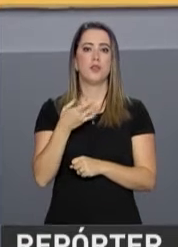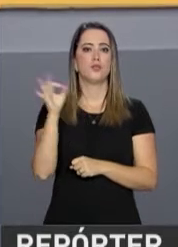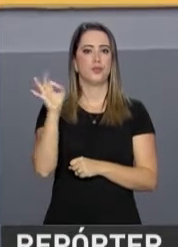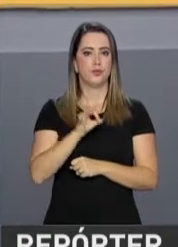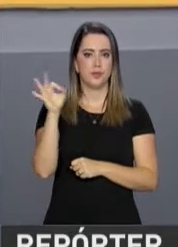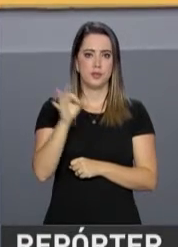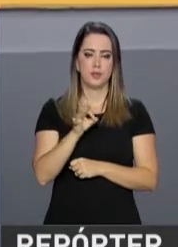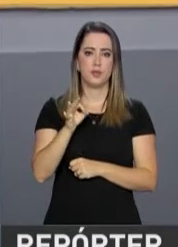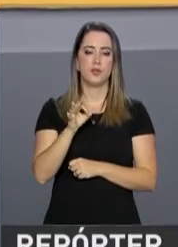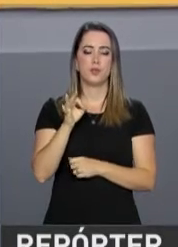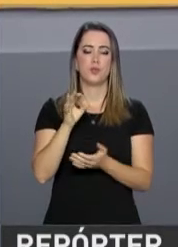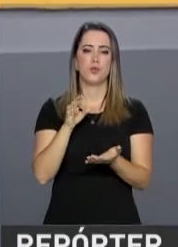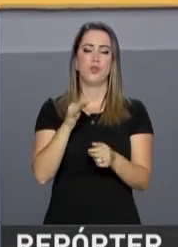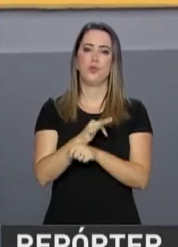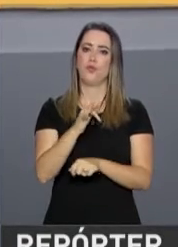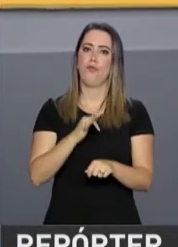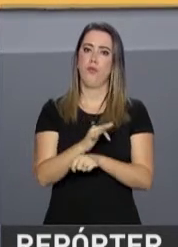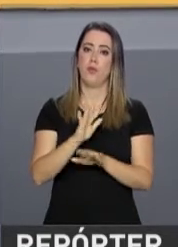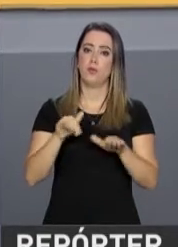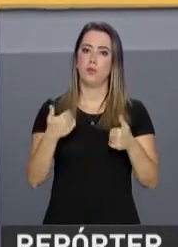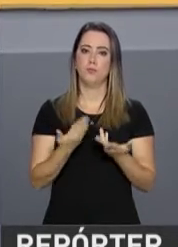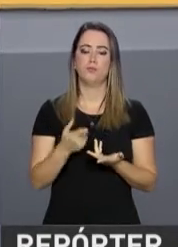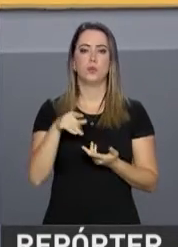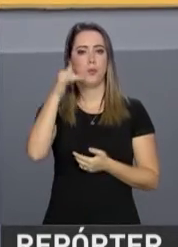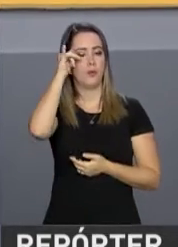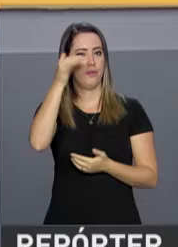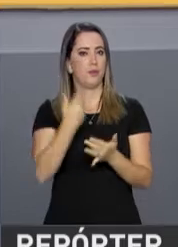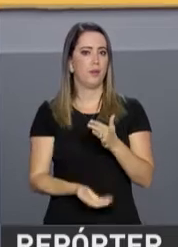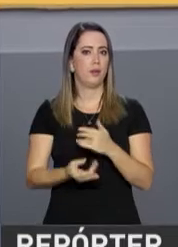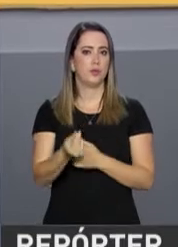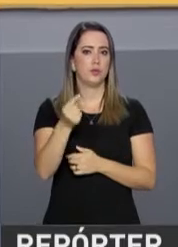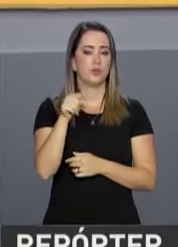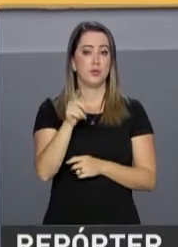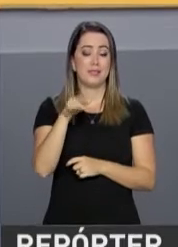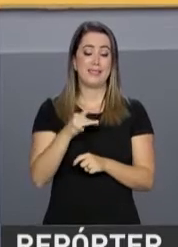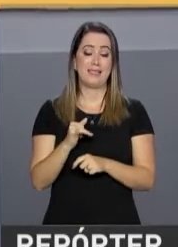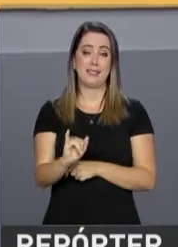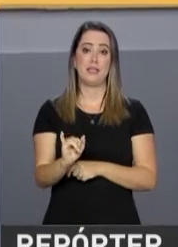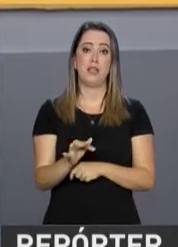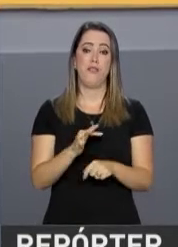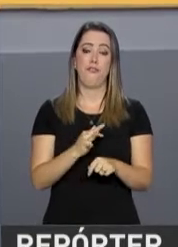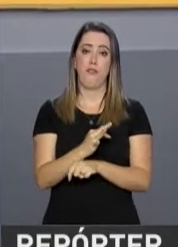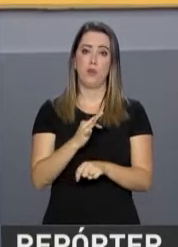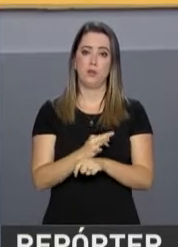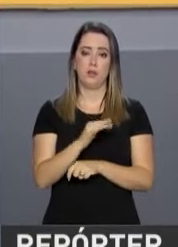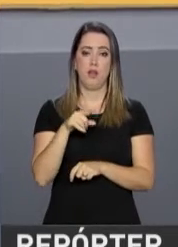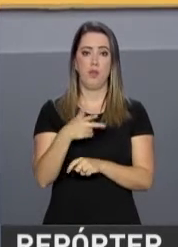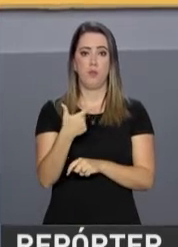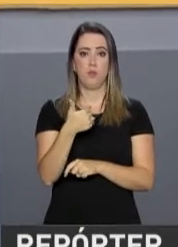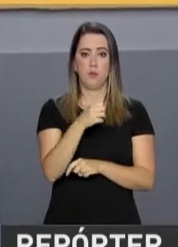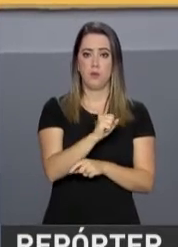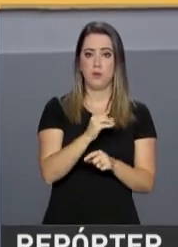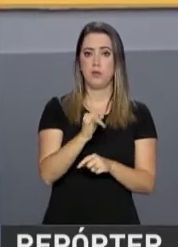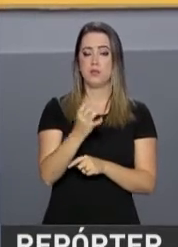60% dos candidatos por isso para evitar prejuízo aos cofres públicos quem faltar alguém seja 2018 e quiser fazer a